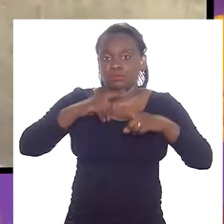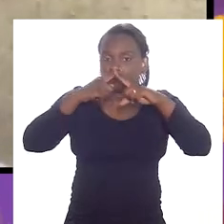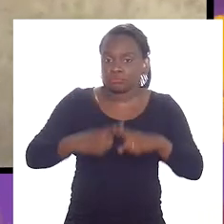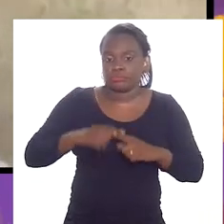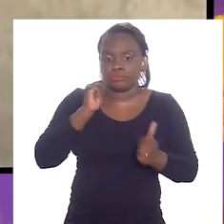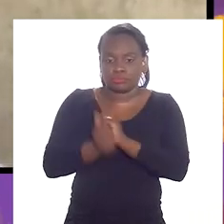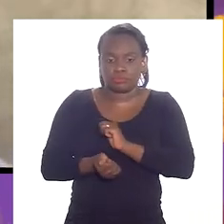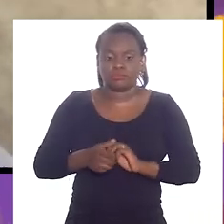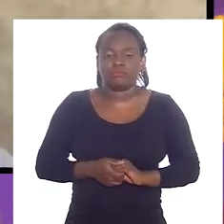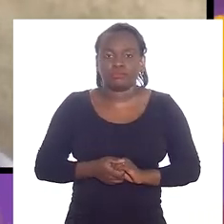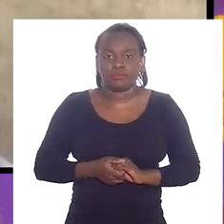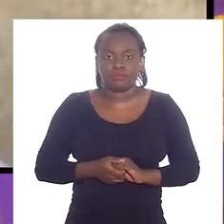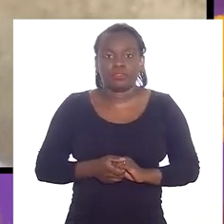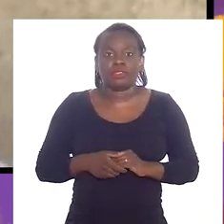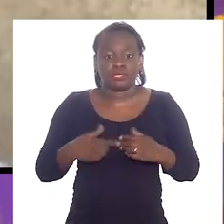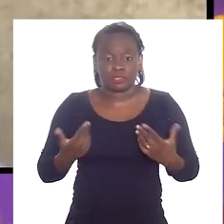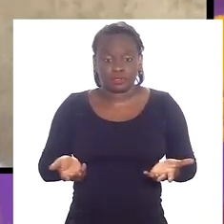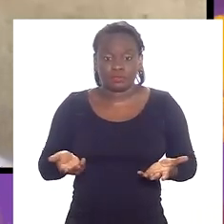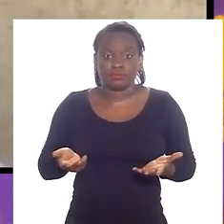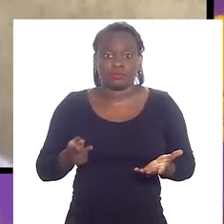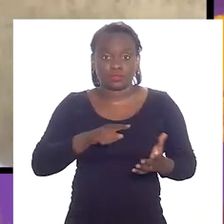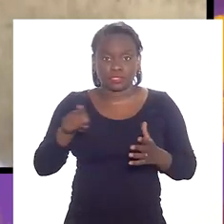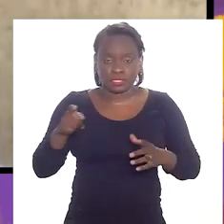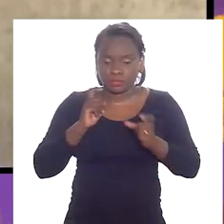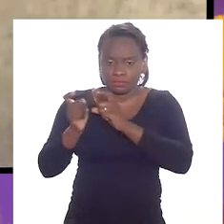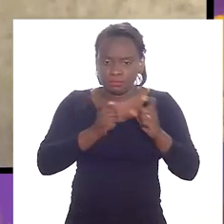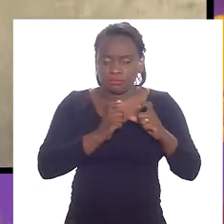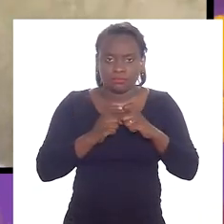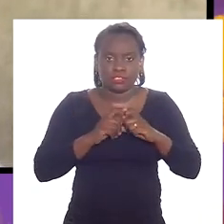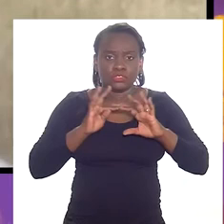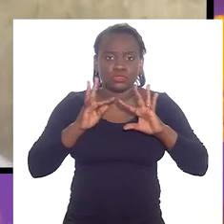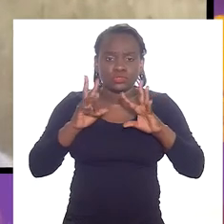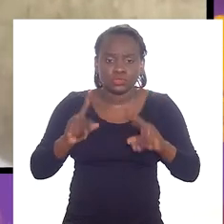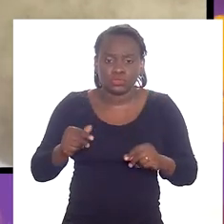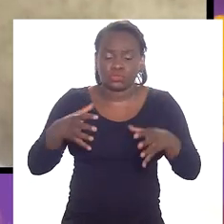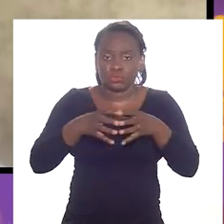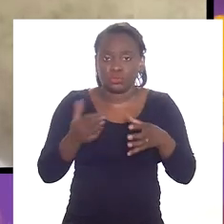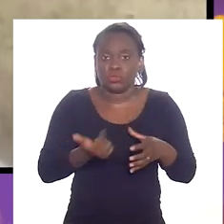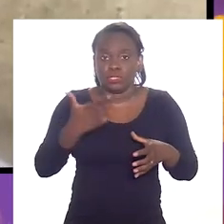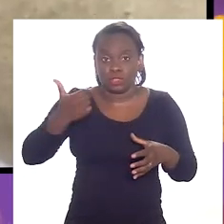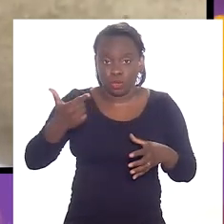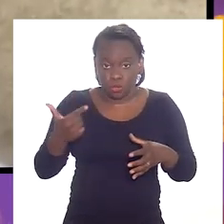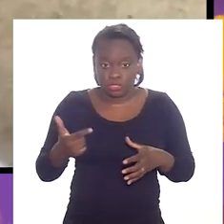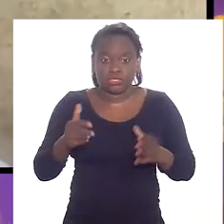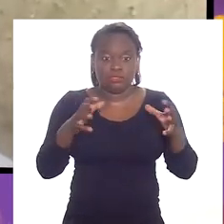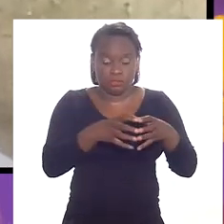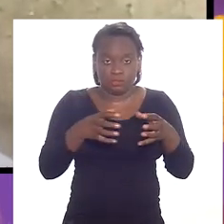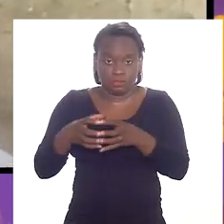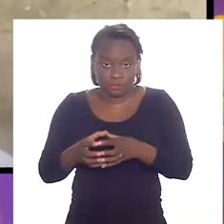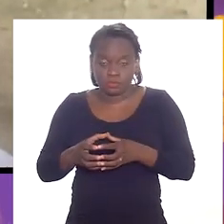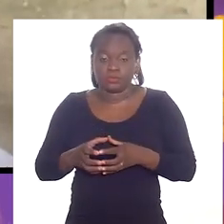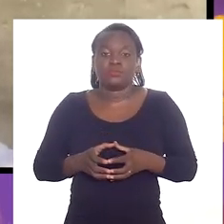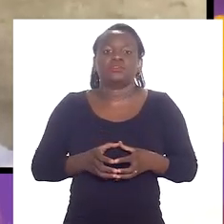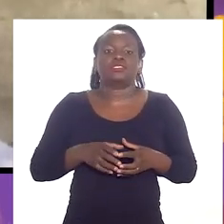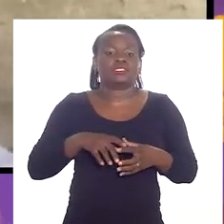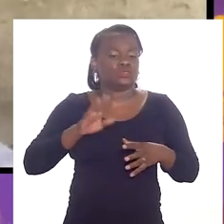Doenças Infecto-Parasitárias que se pronunciassem com relação à segurança ou não do retorno